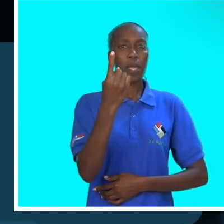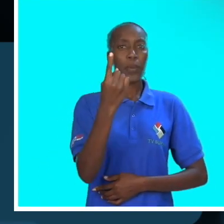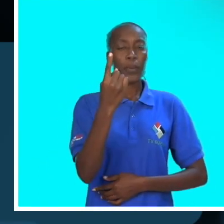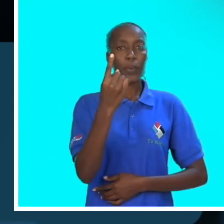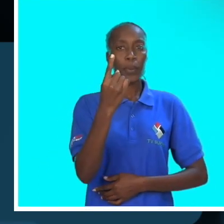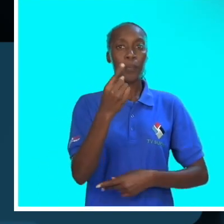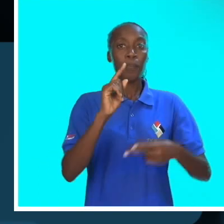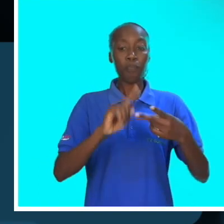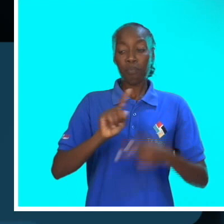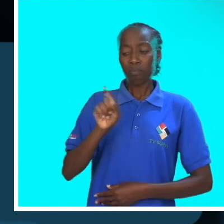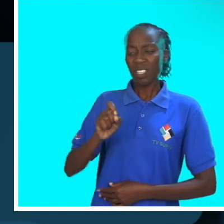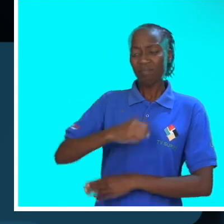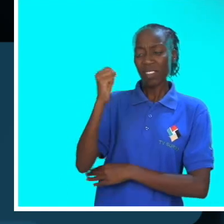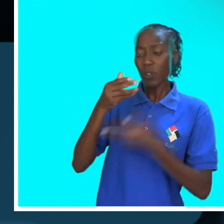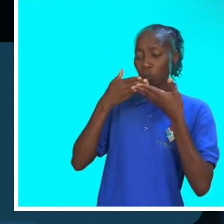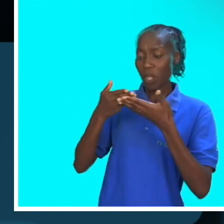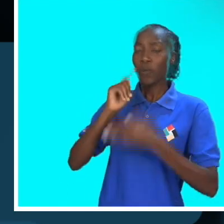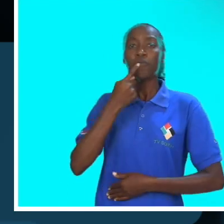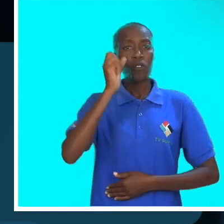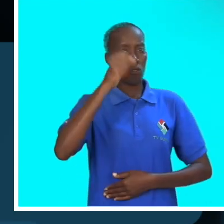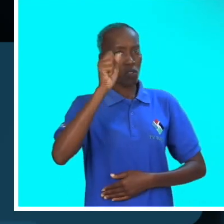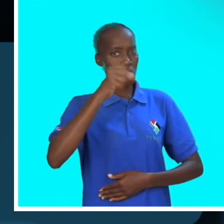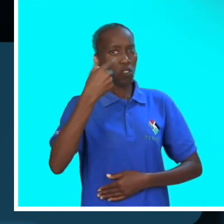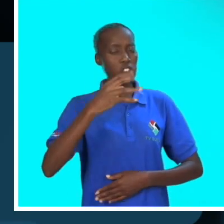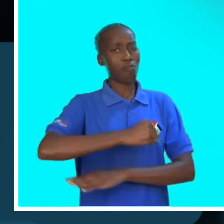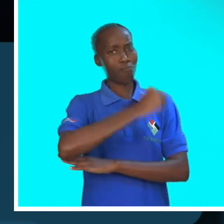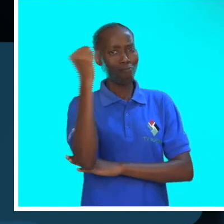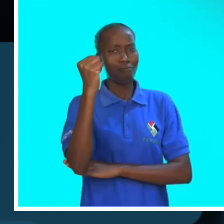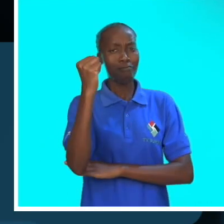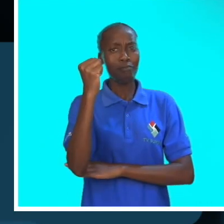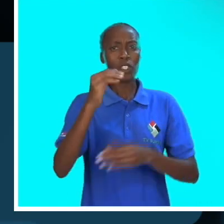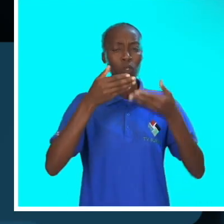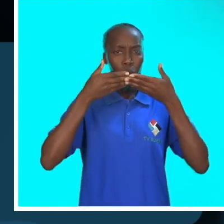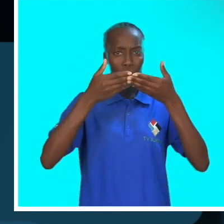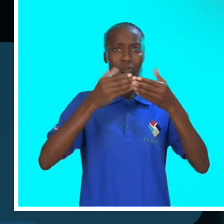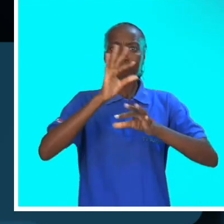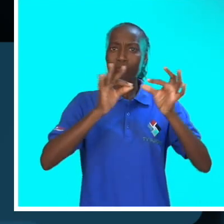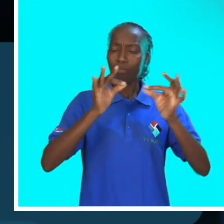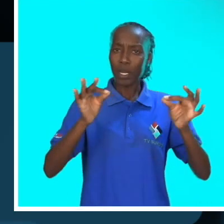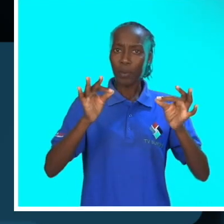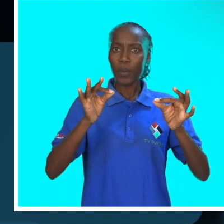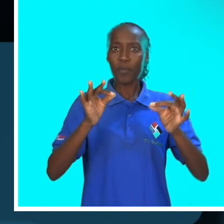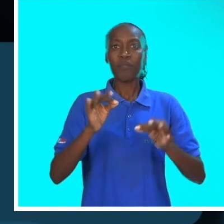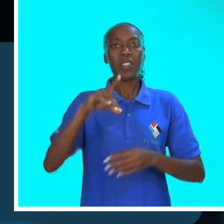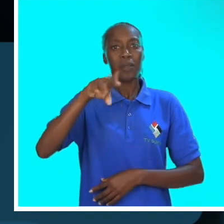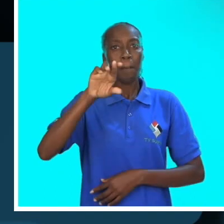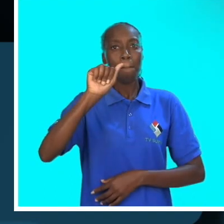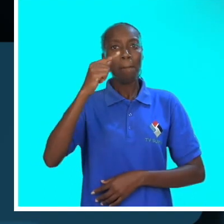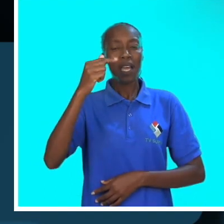esteve no primeiro disco. E que ganhou um prémio, não é? Sim, esse disco ganhou o